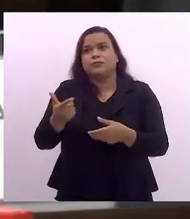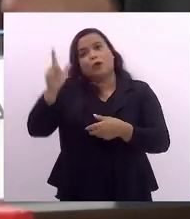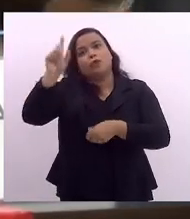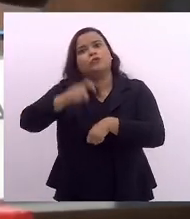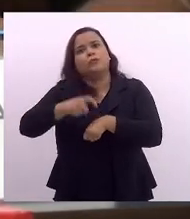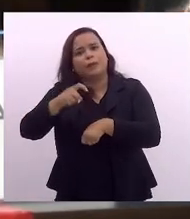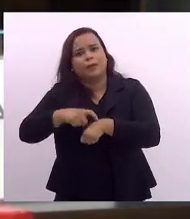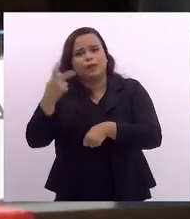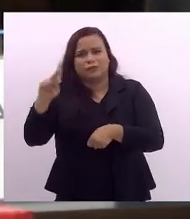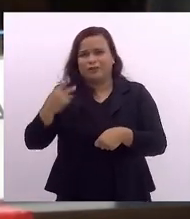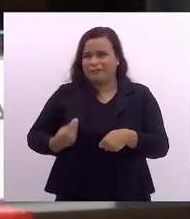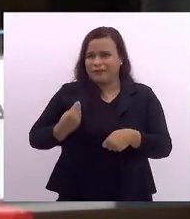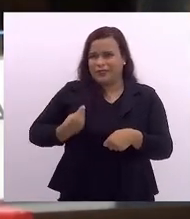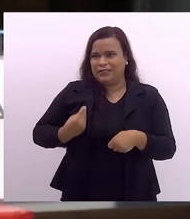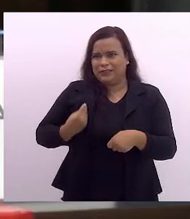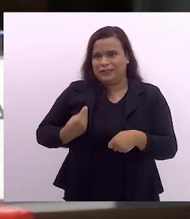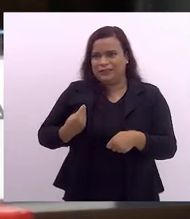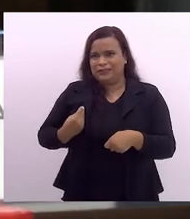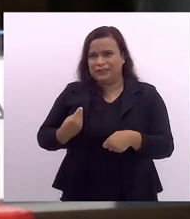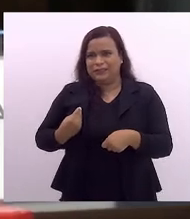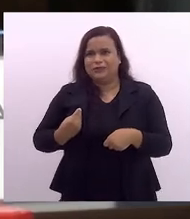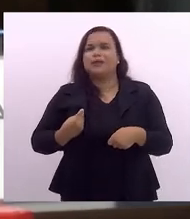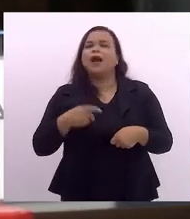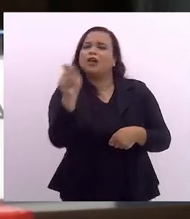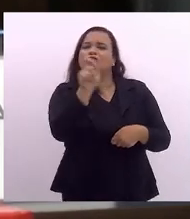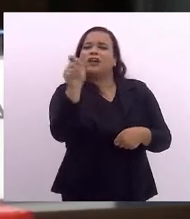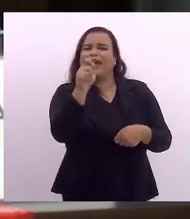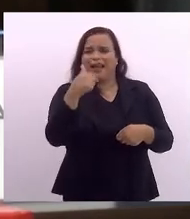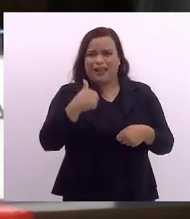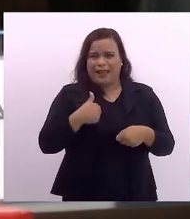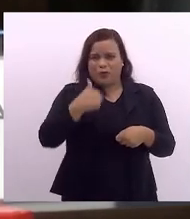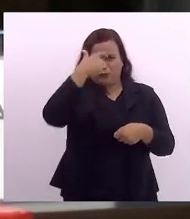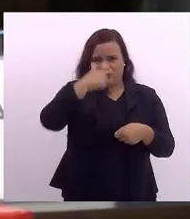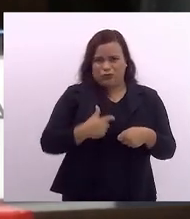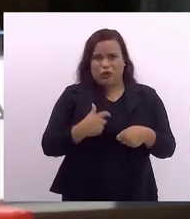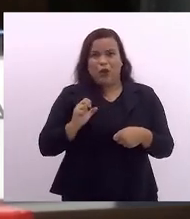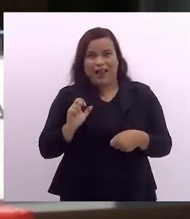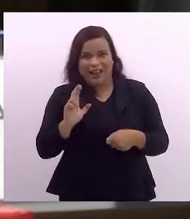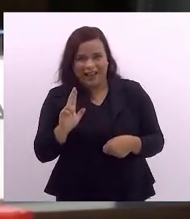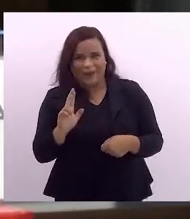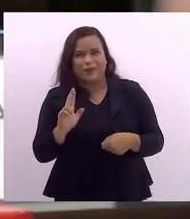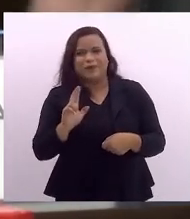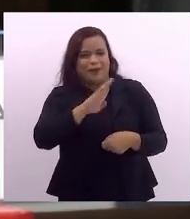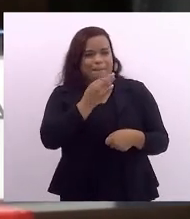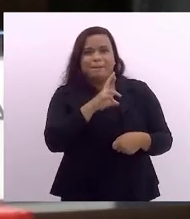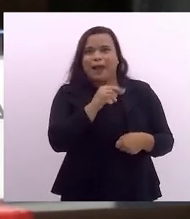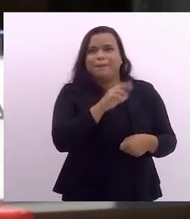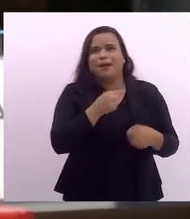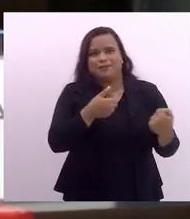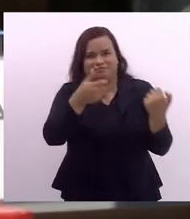sua vida, o Eu Sou Eu vem mostrar isso, quando Bárbara colocou que